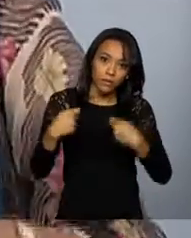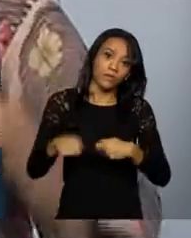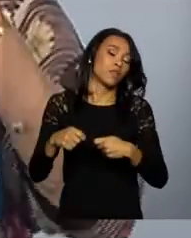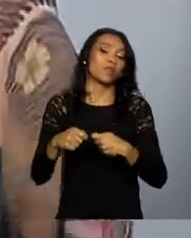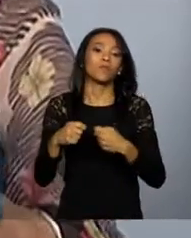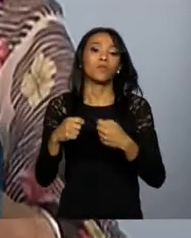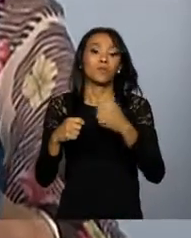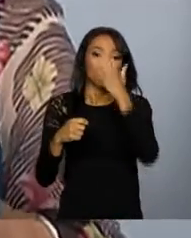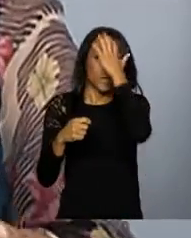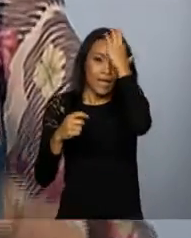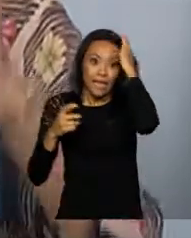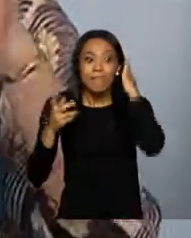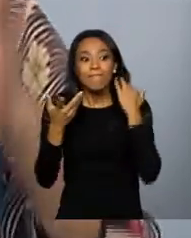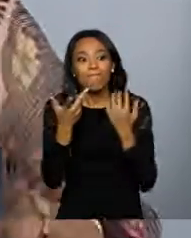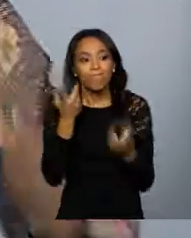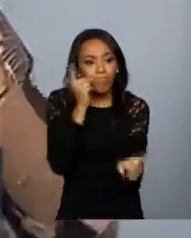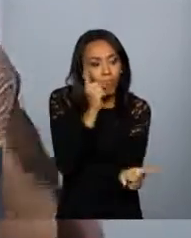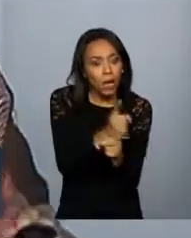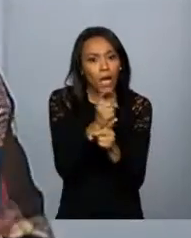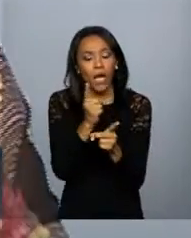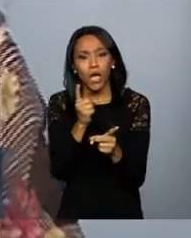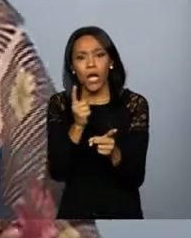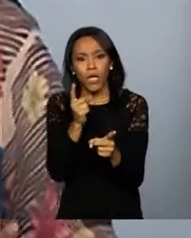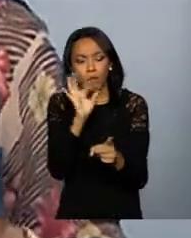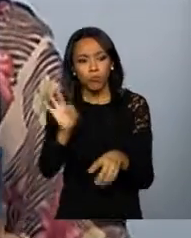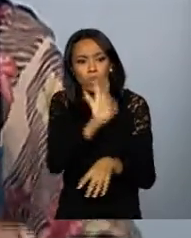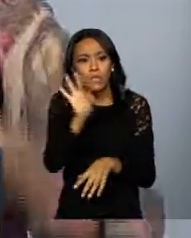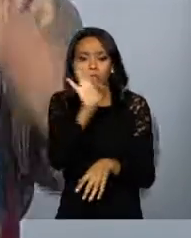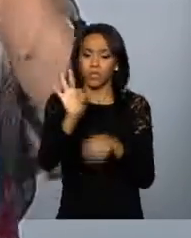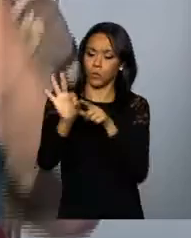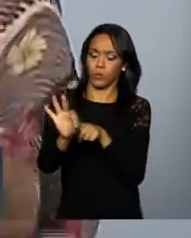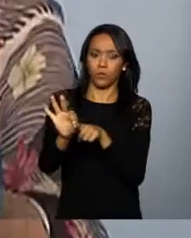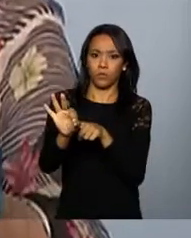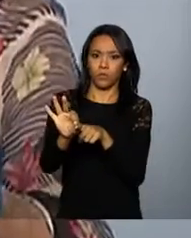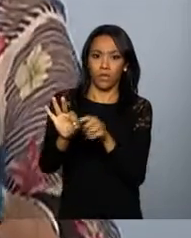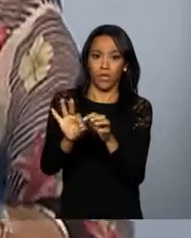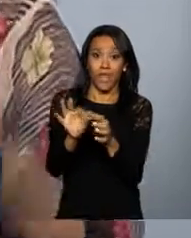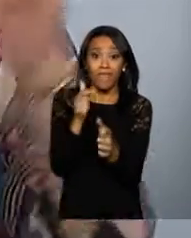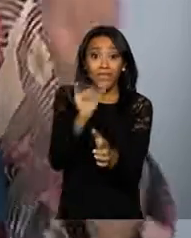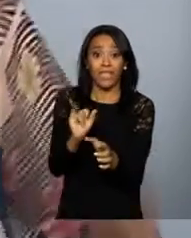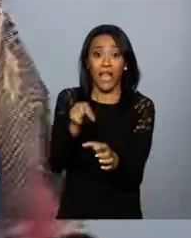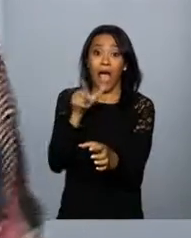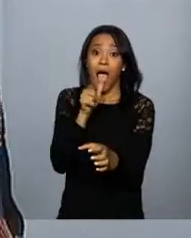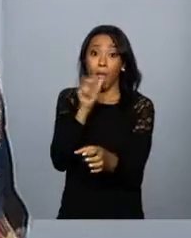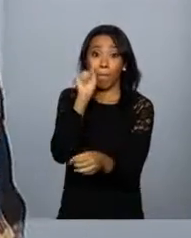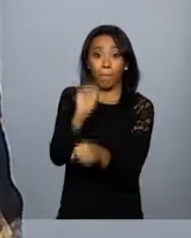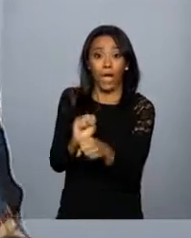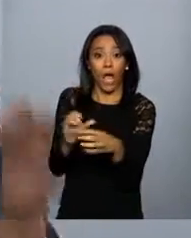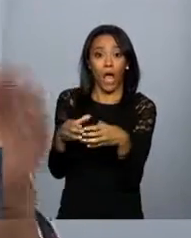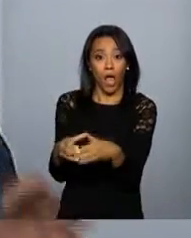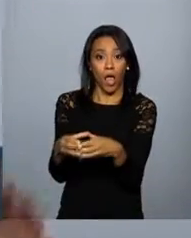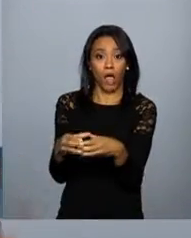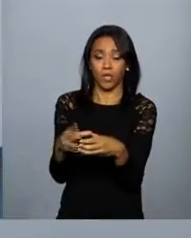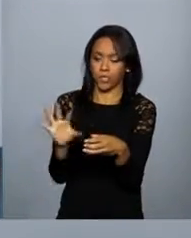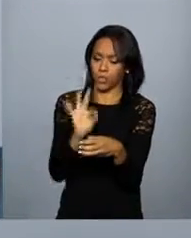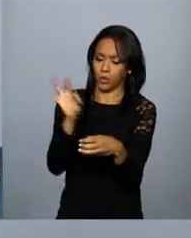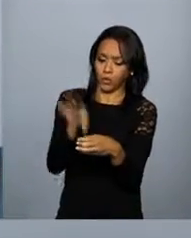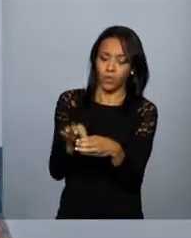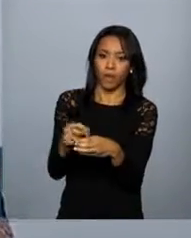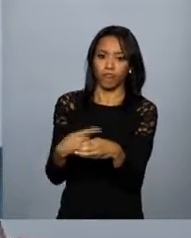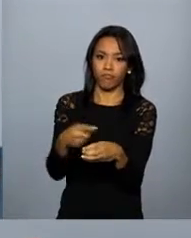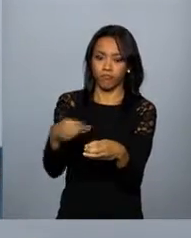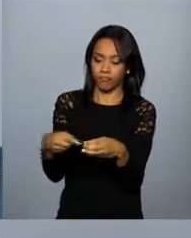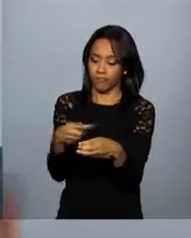o mosquito. Nós temos de impedir que o mosquito nasça. Aonde o mosquito nasce?